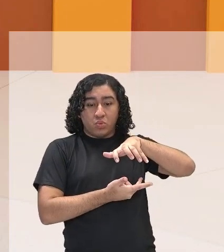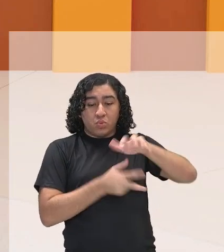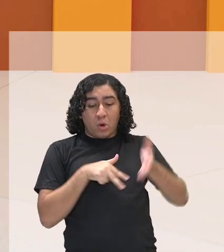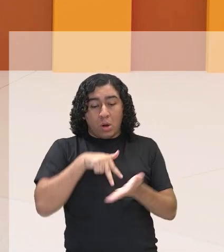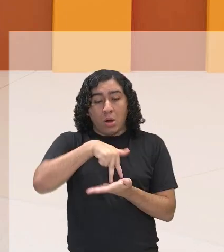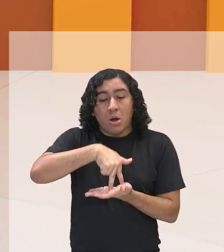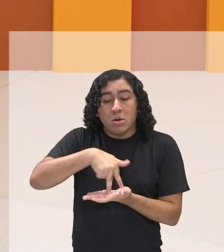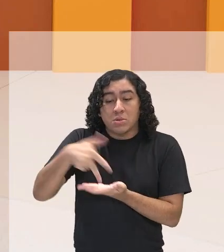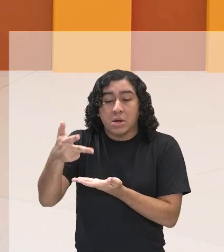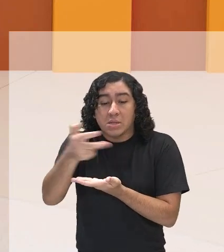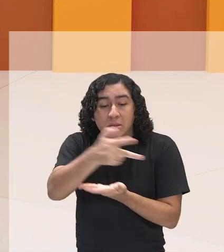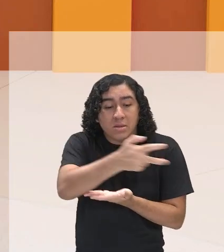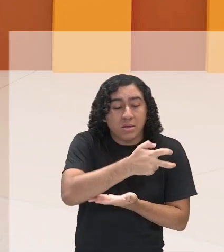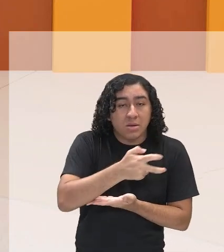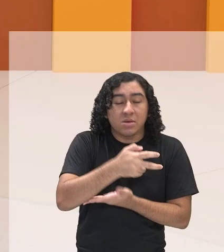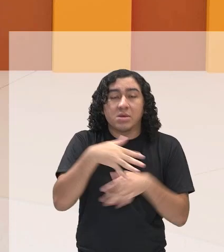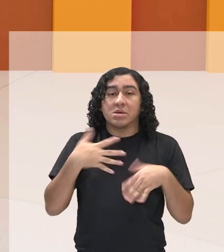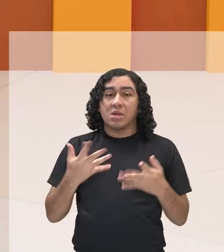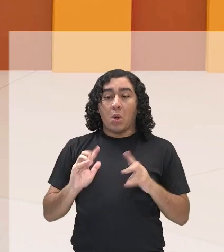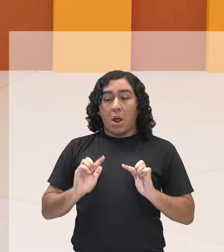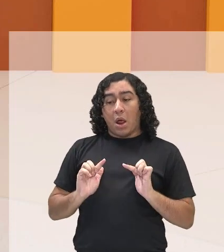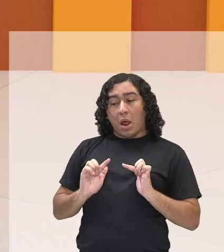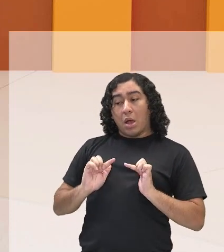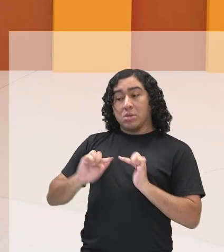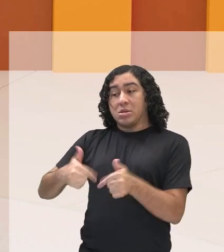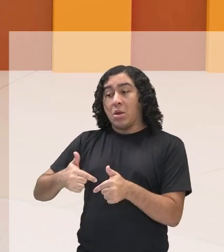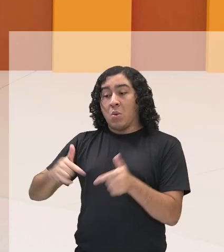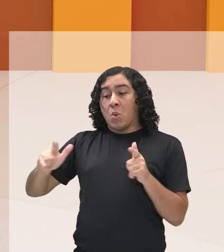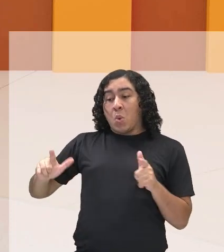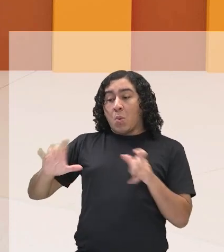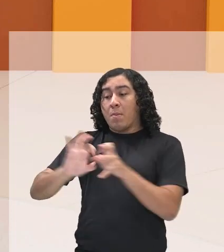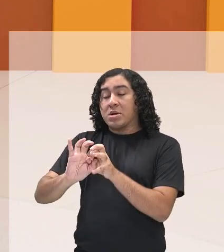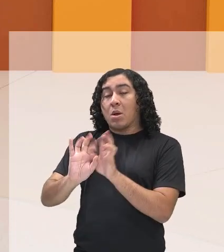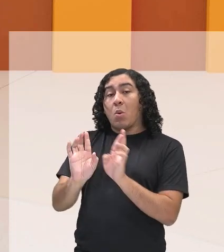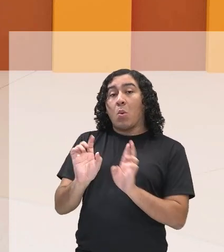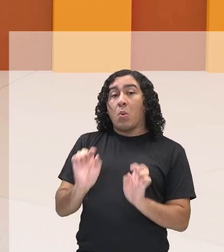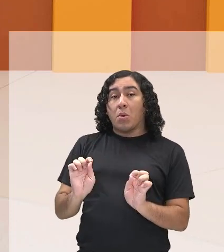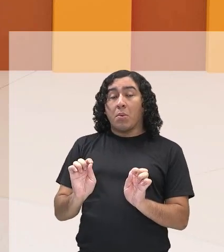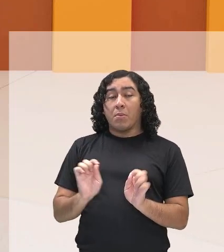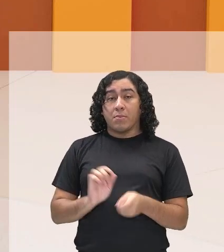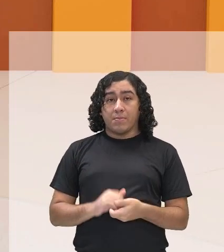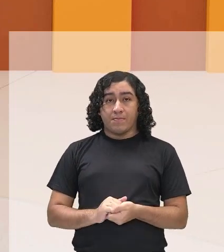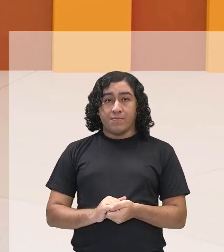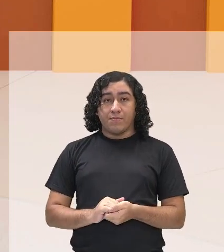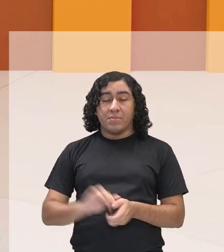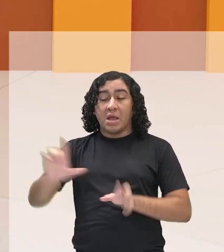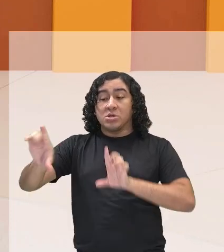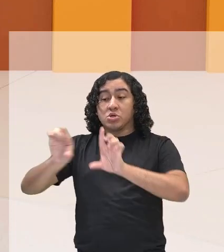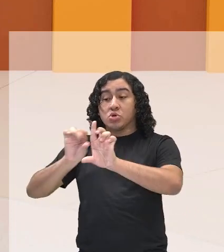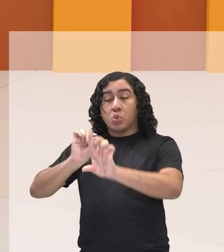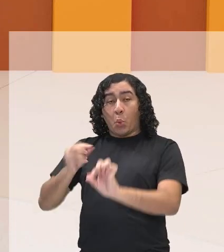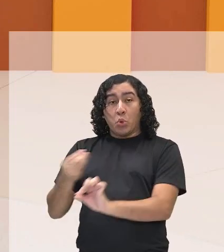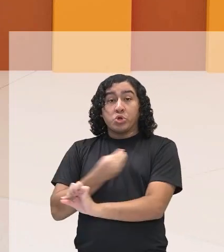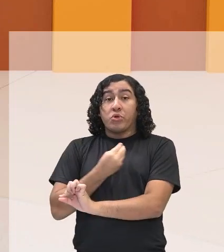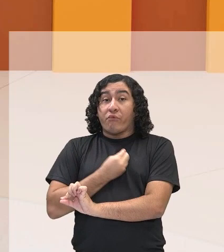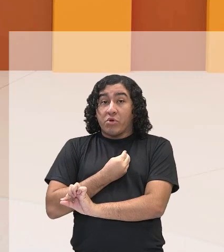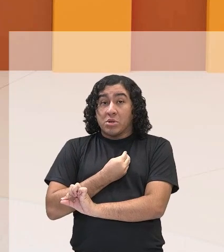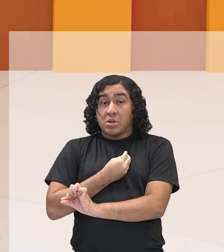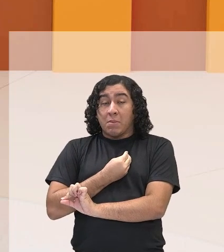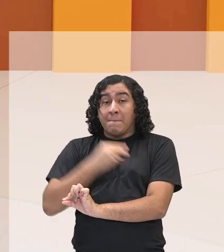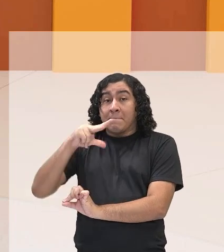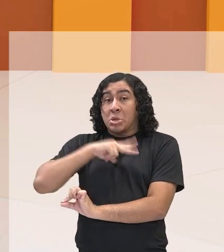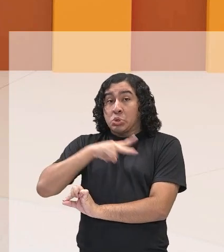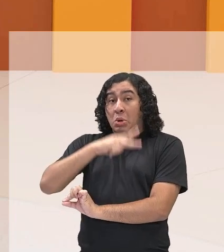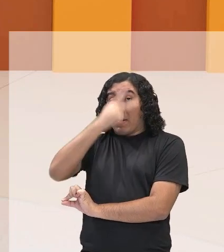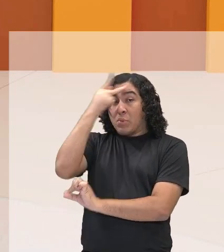por isso mesmo, tal ato está diretamente relacionado às escolhas de vida que uma pessoa